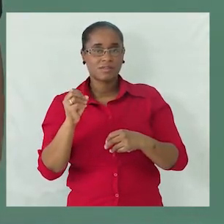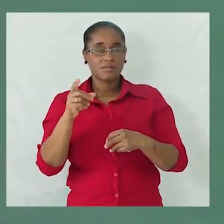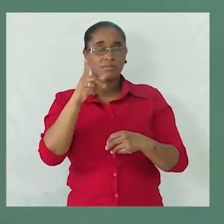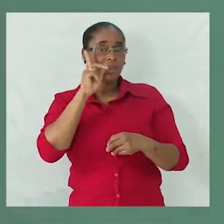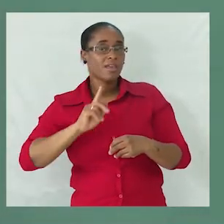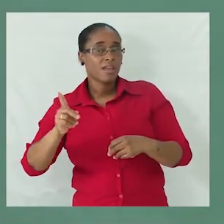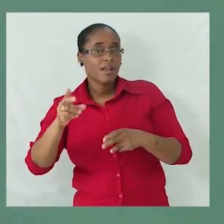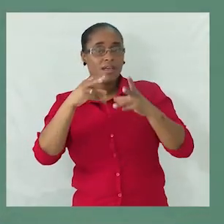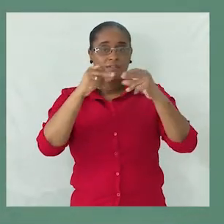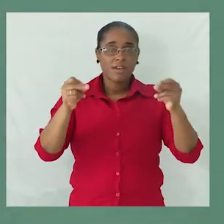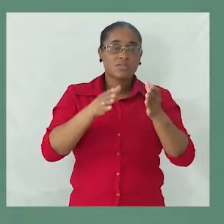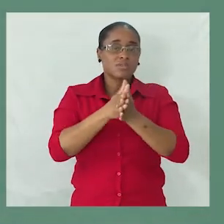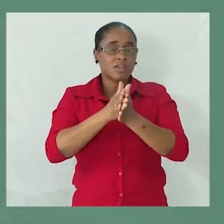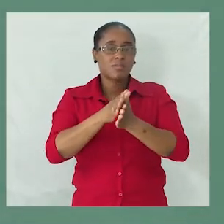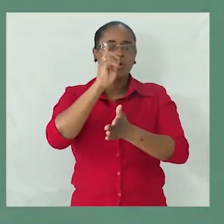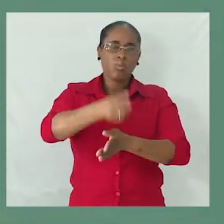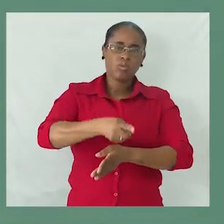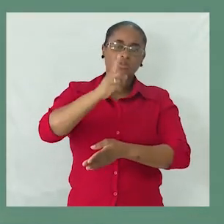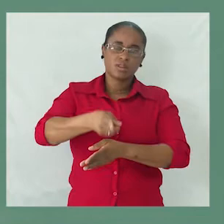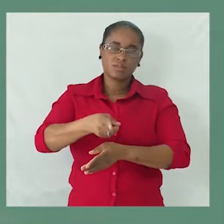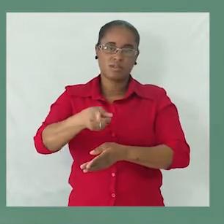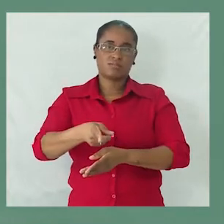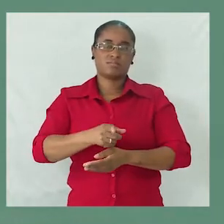nós usamos para ordenar.